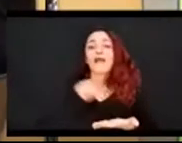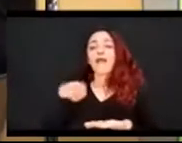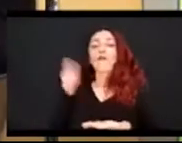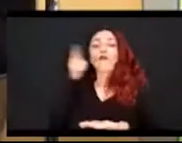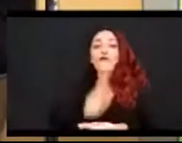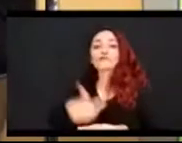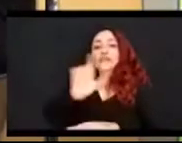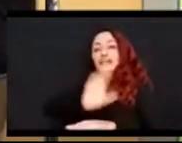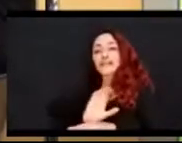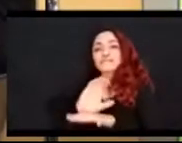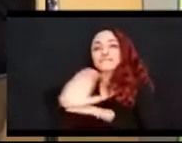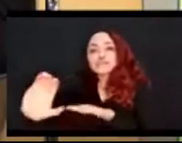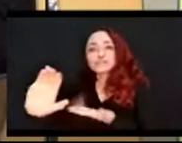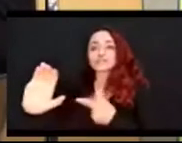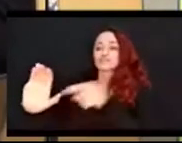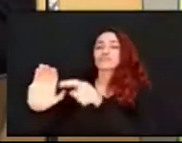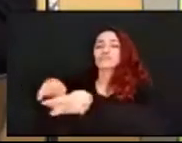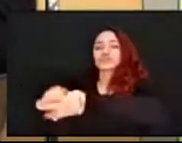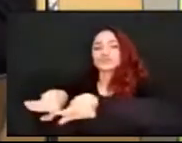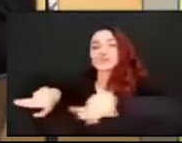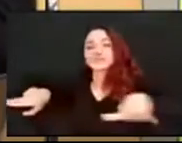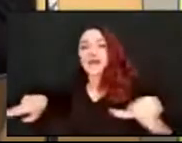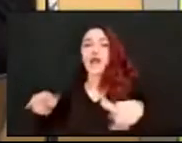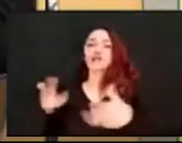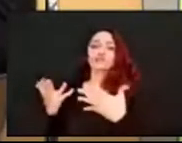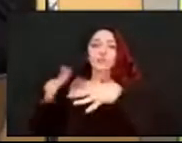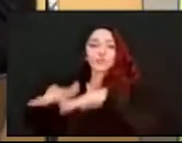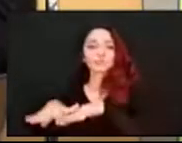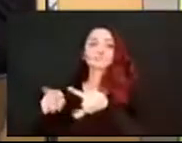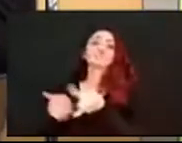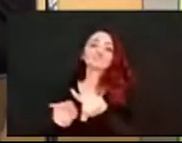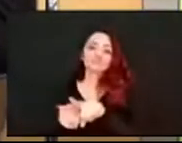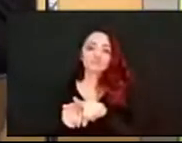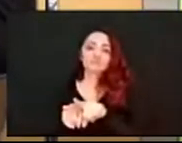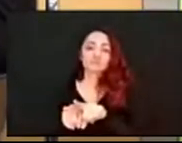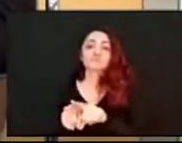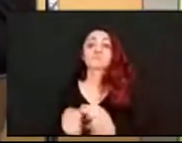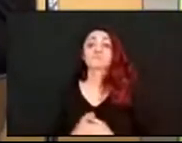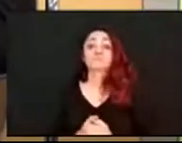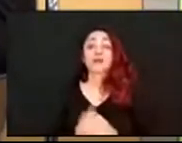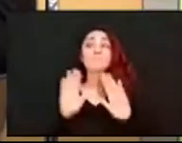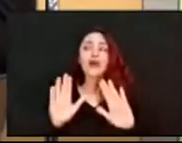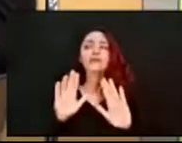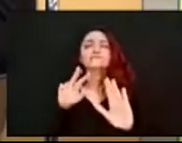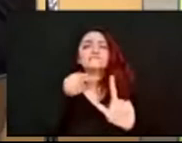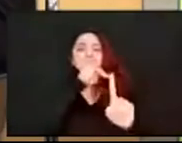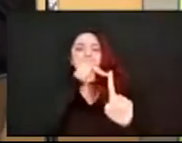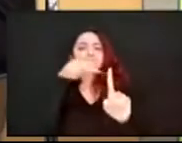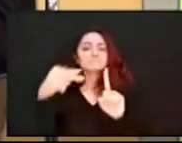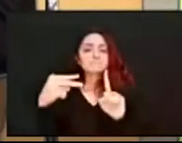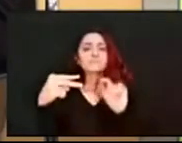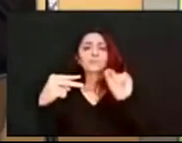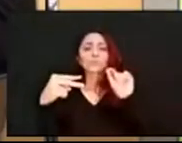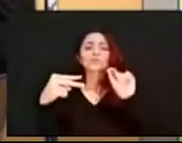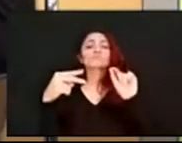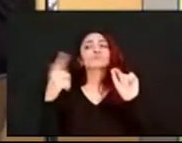bem e olhando pela Ótica do benefício do ganho desse investimento